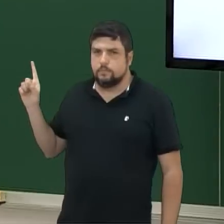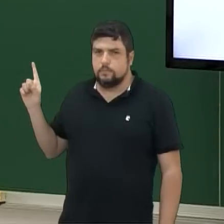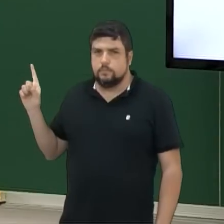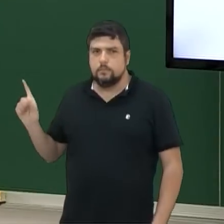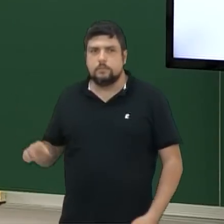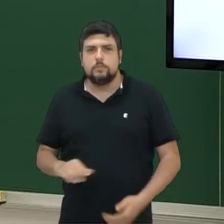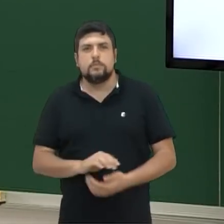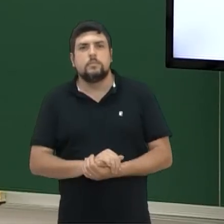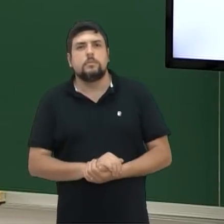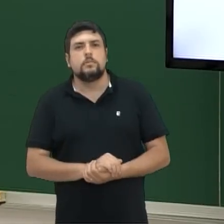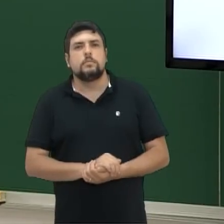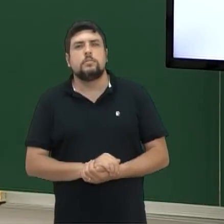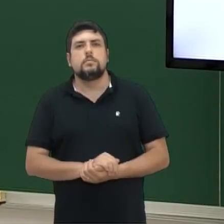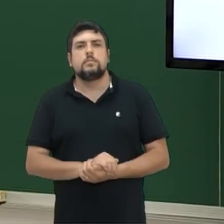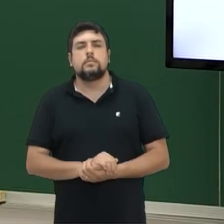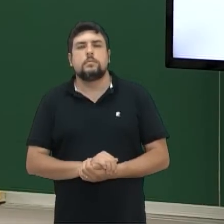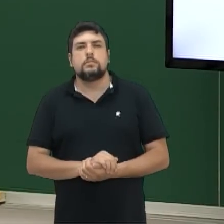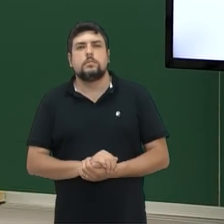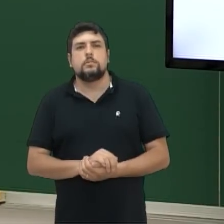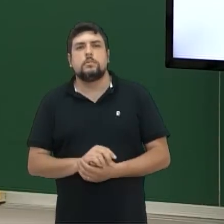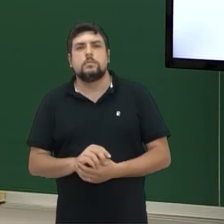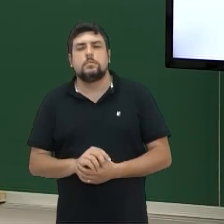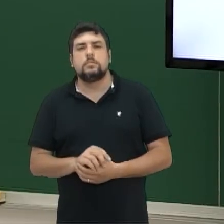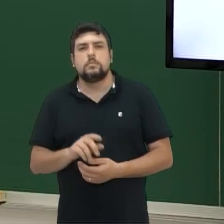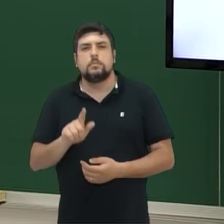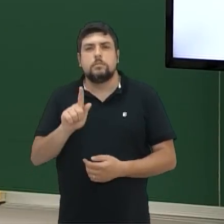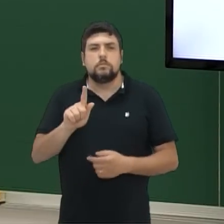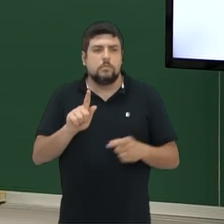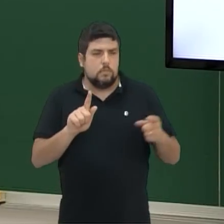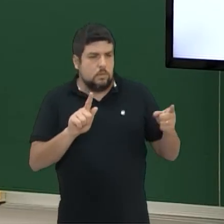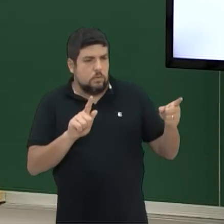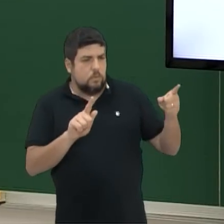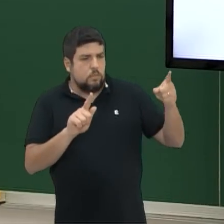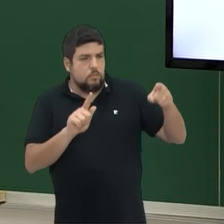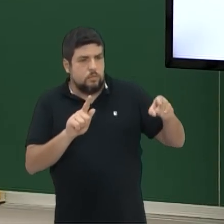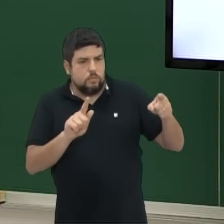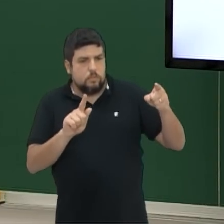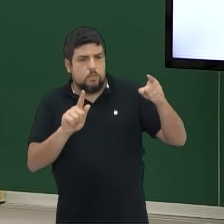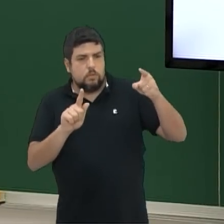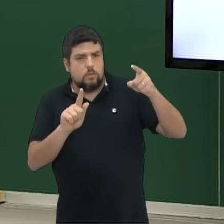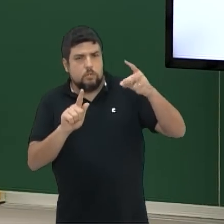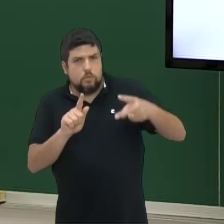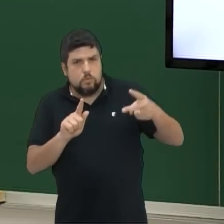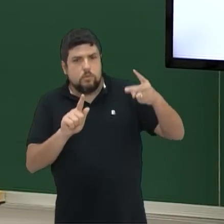a gente andou 1, 2, 3 unidades de medidas de gramas.